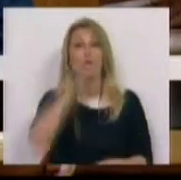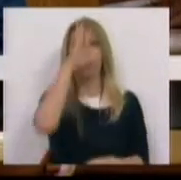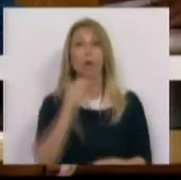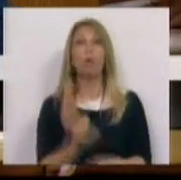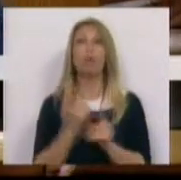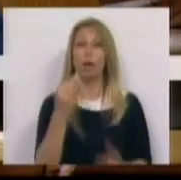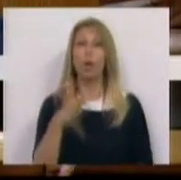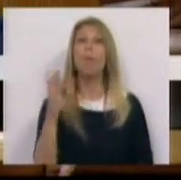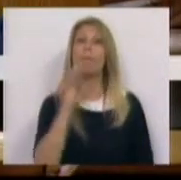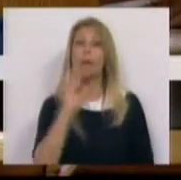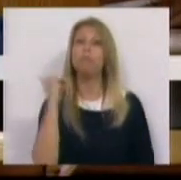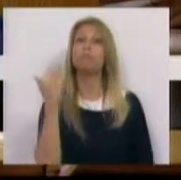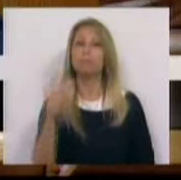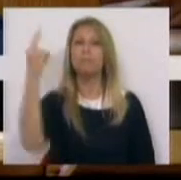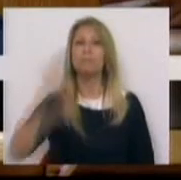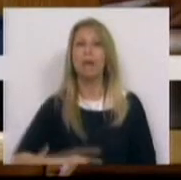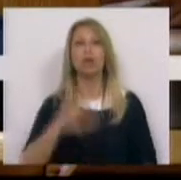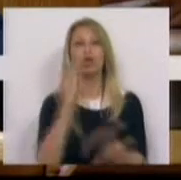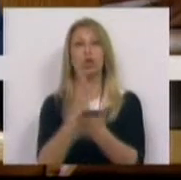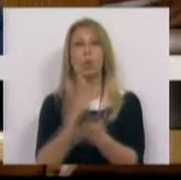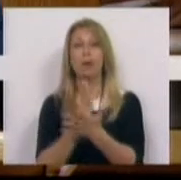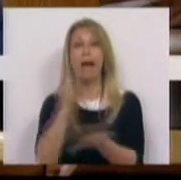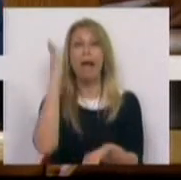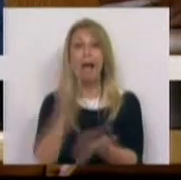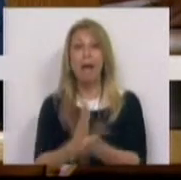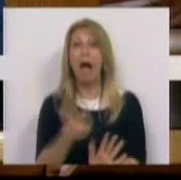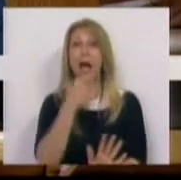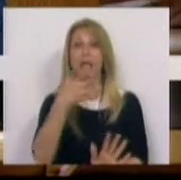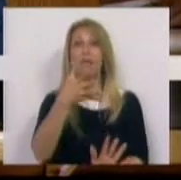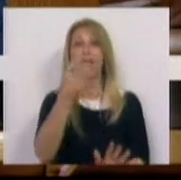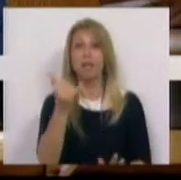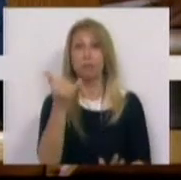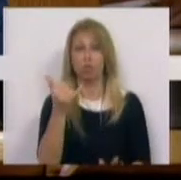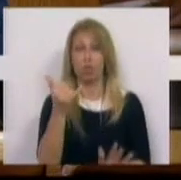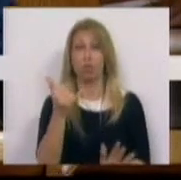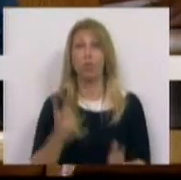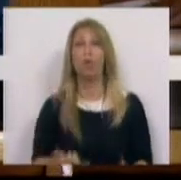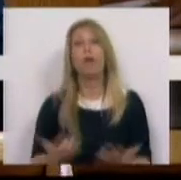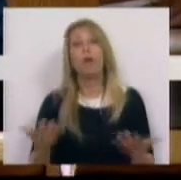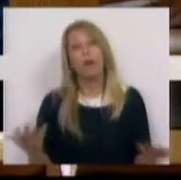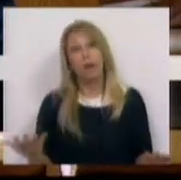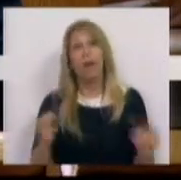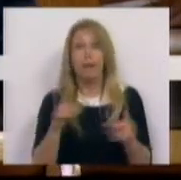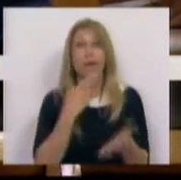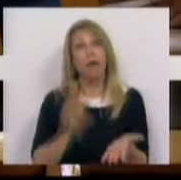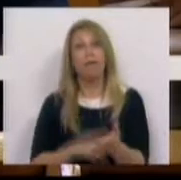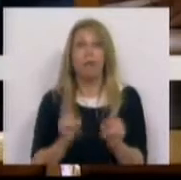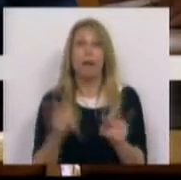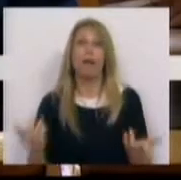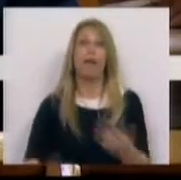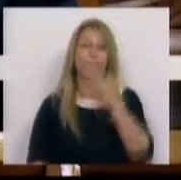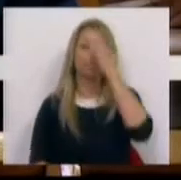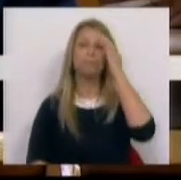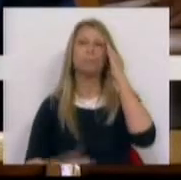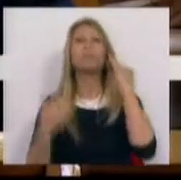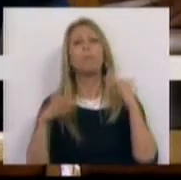Socialista tornou obrigatória a escolaridade até ao 12º ano. E esta é a verdade.